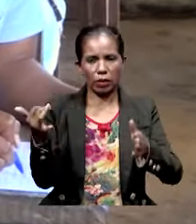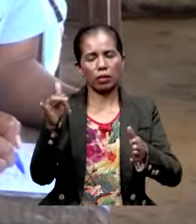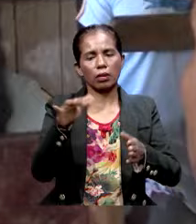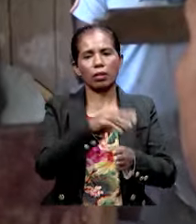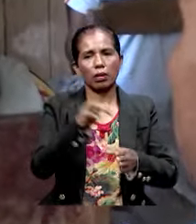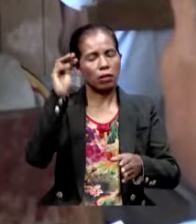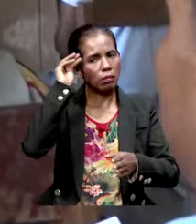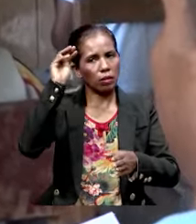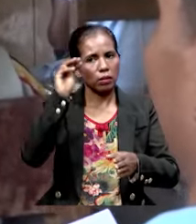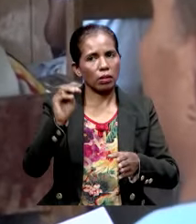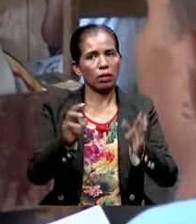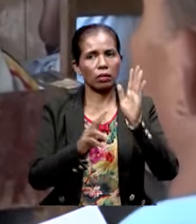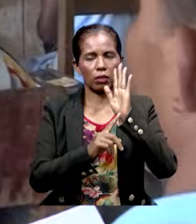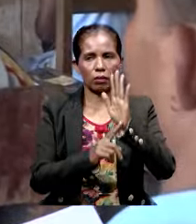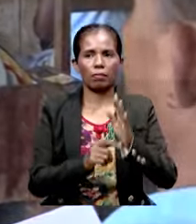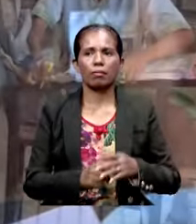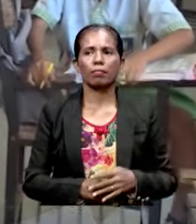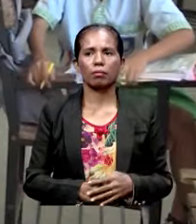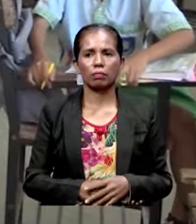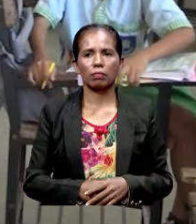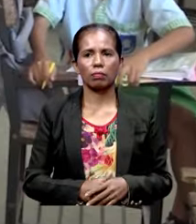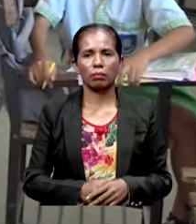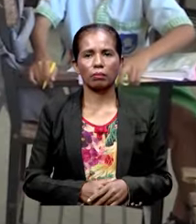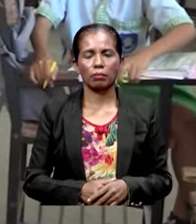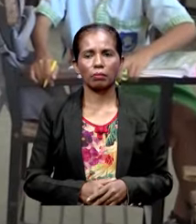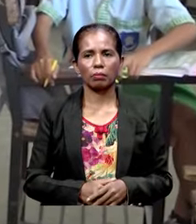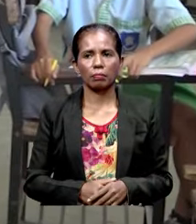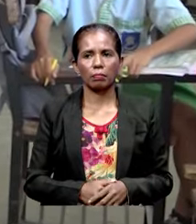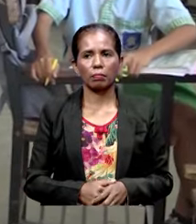Ministério se recruta. Adriano Verdial, Agostinho da Costa, GMN.